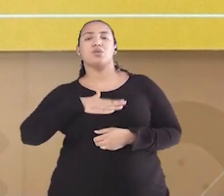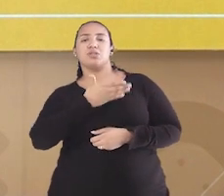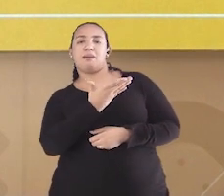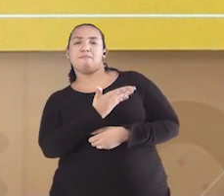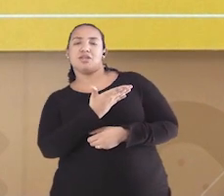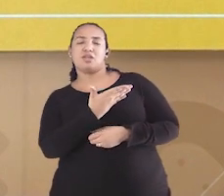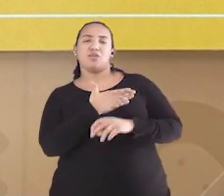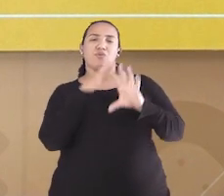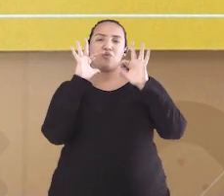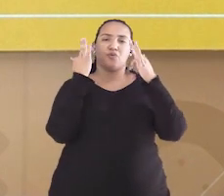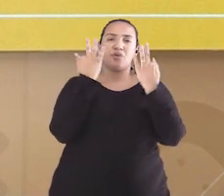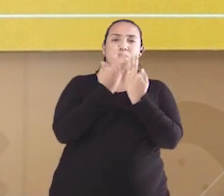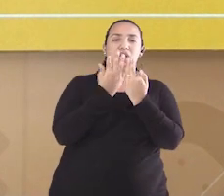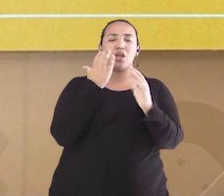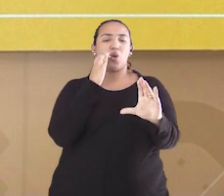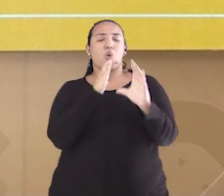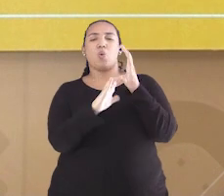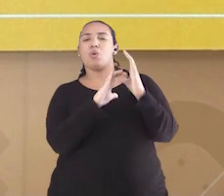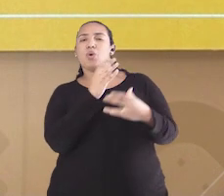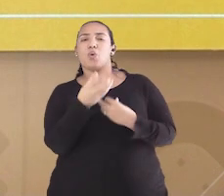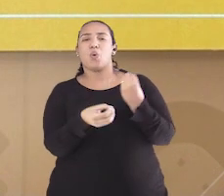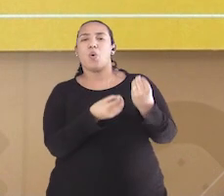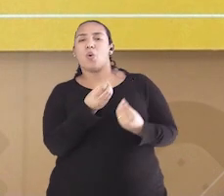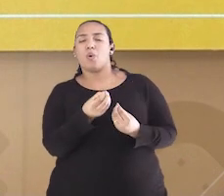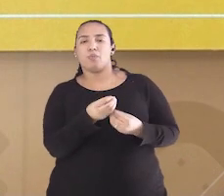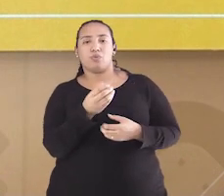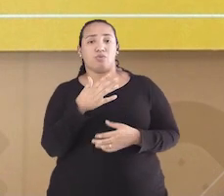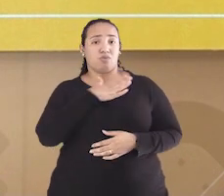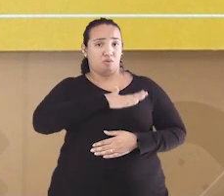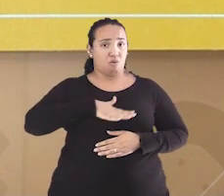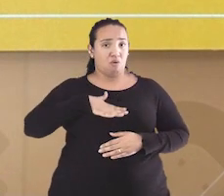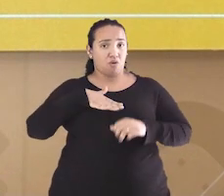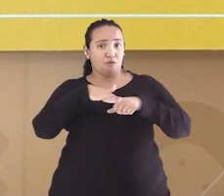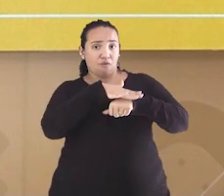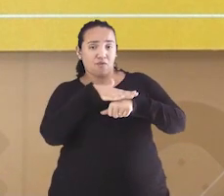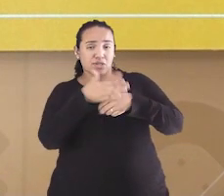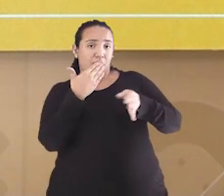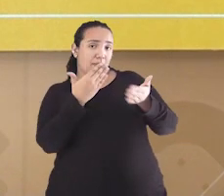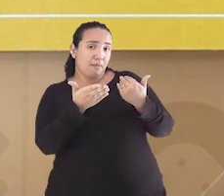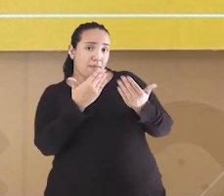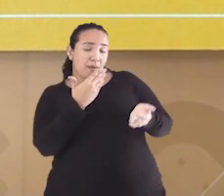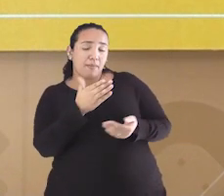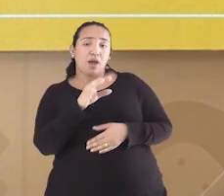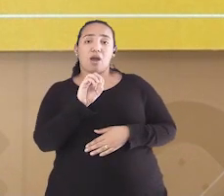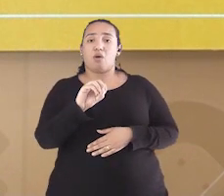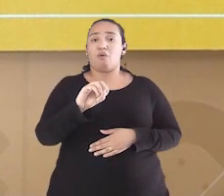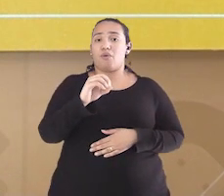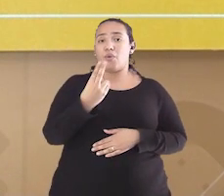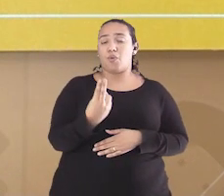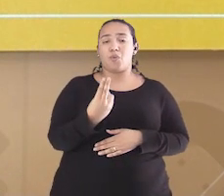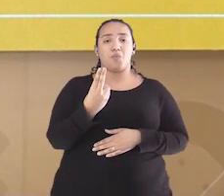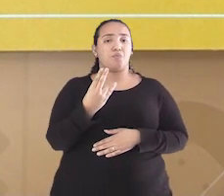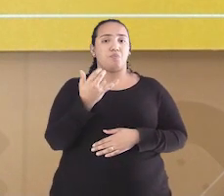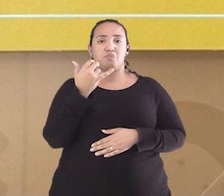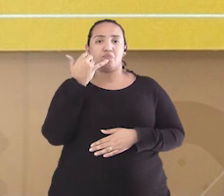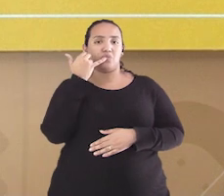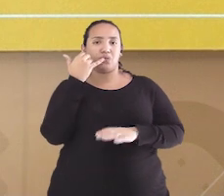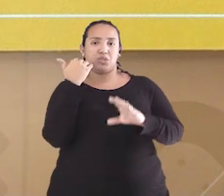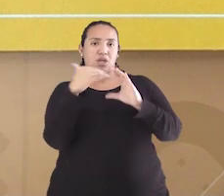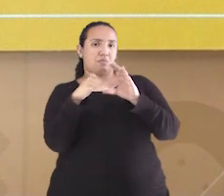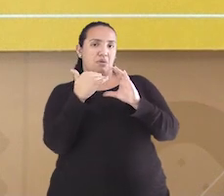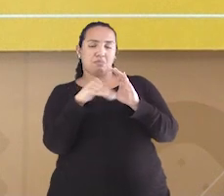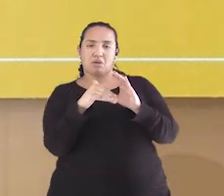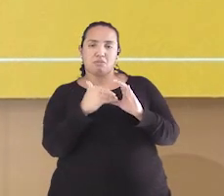seus amigos, com seus familiares? Vocês gostam de bater um bom papo? Ou quem sabe, mandar mensagens e áudios